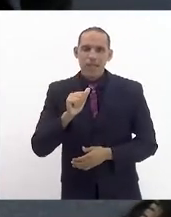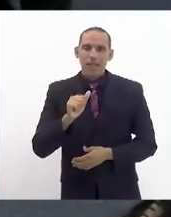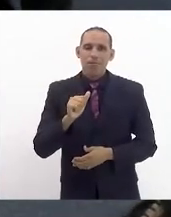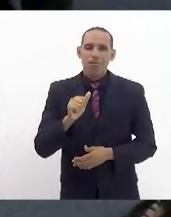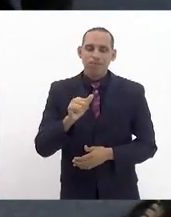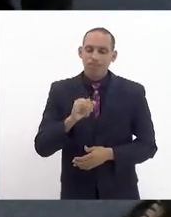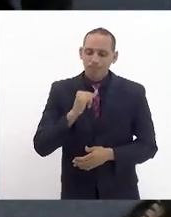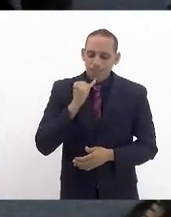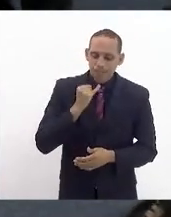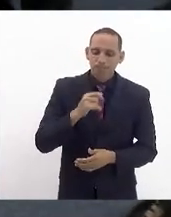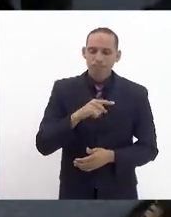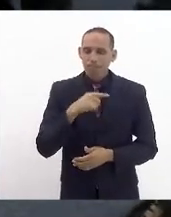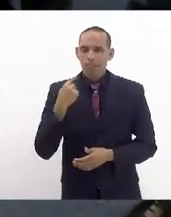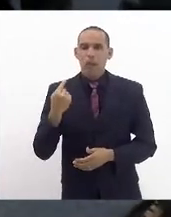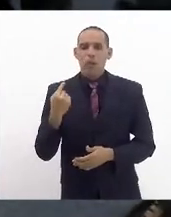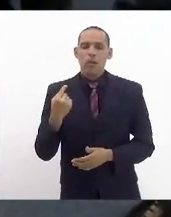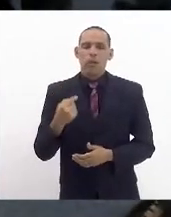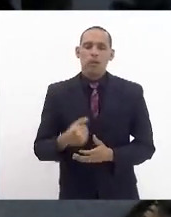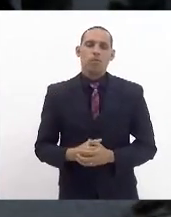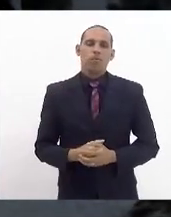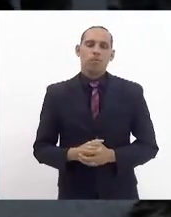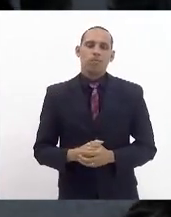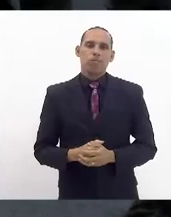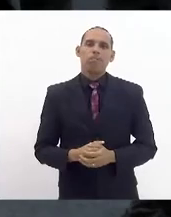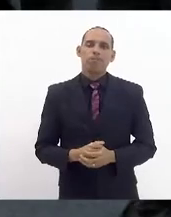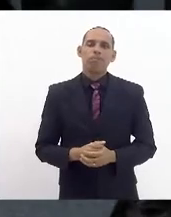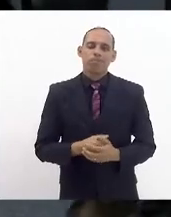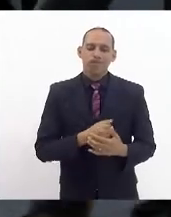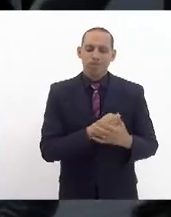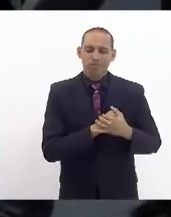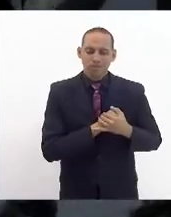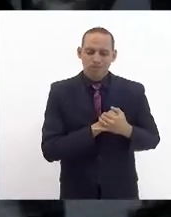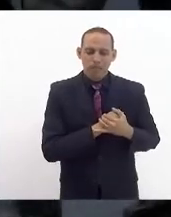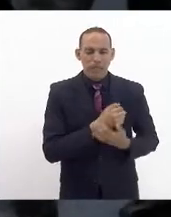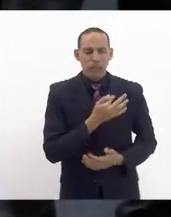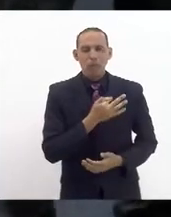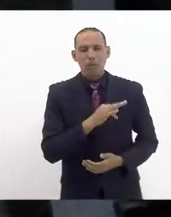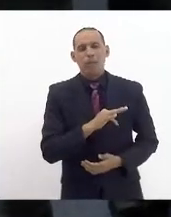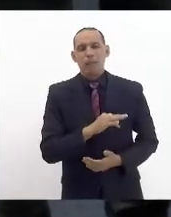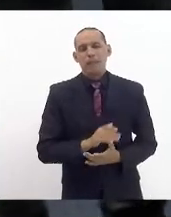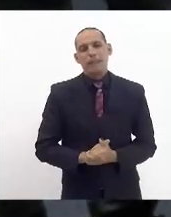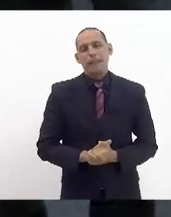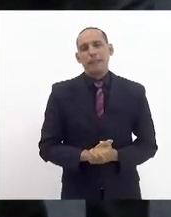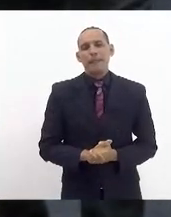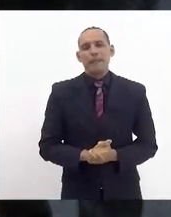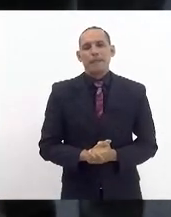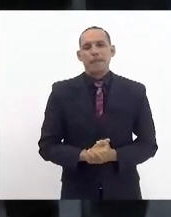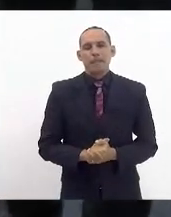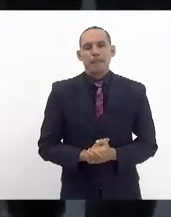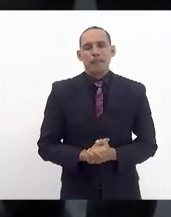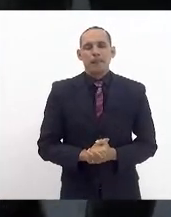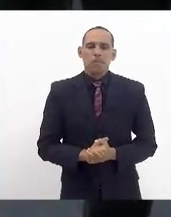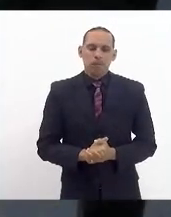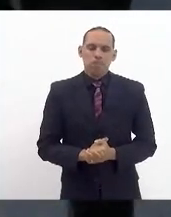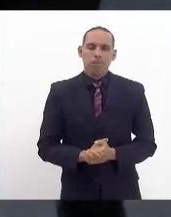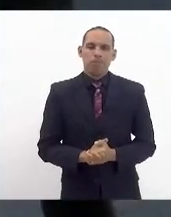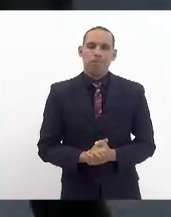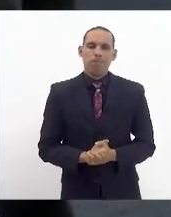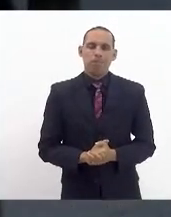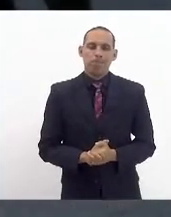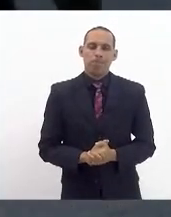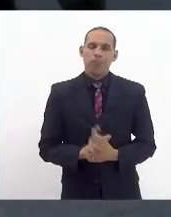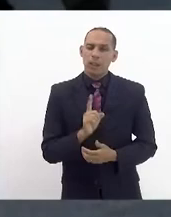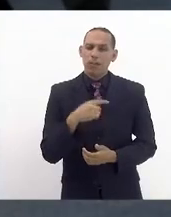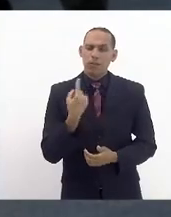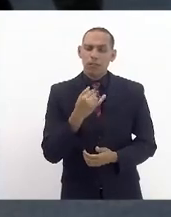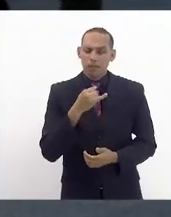infelizmente não está mais aqui conosco e é de doer o coração, de certa forma. E assim, a gente